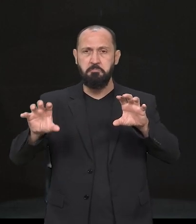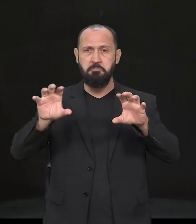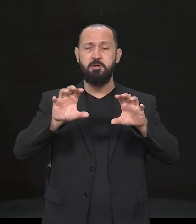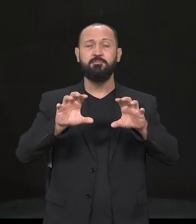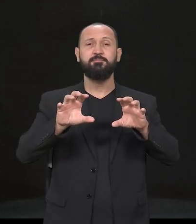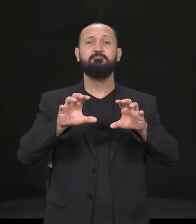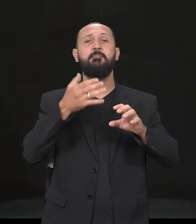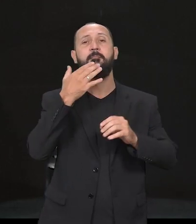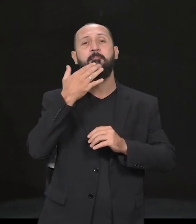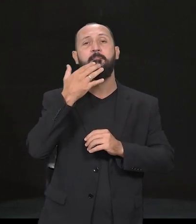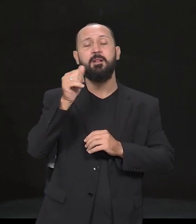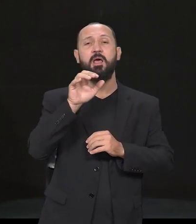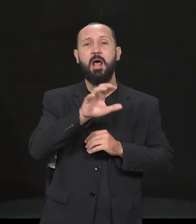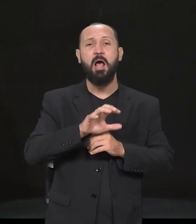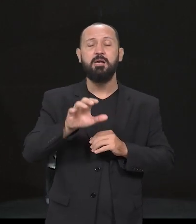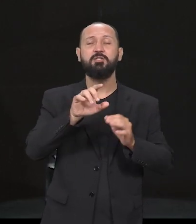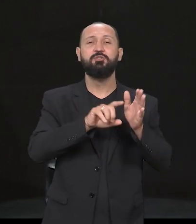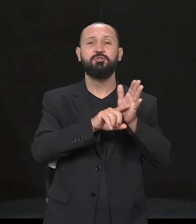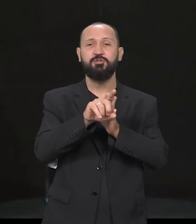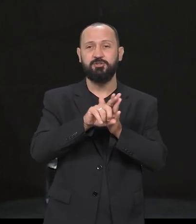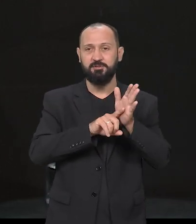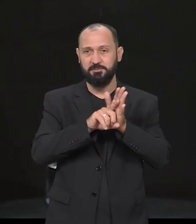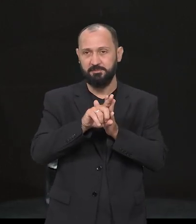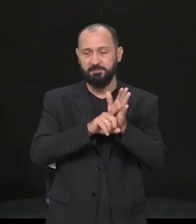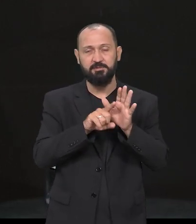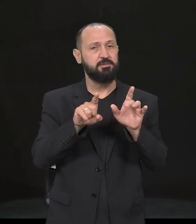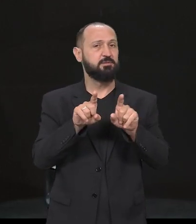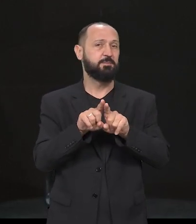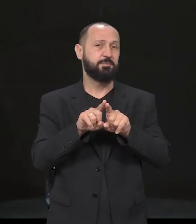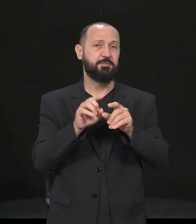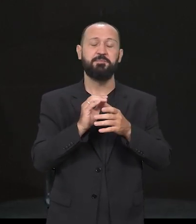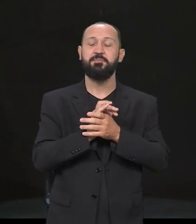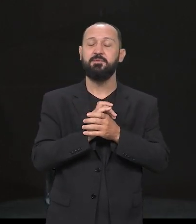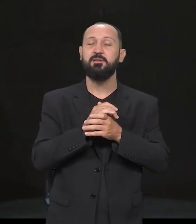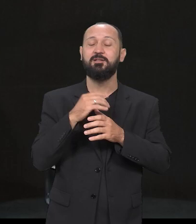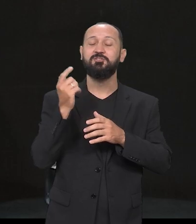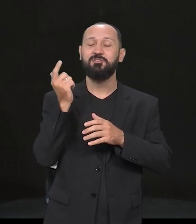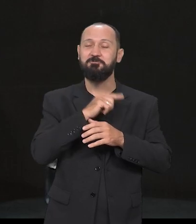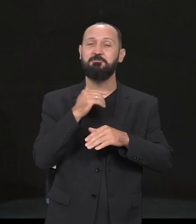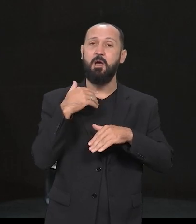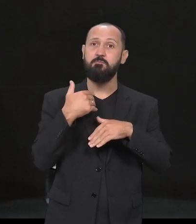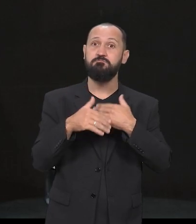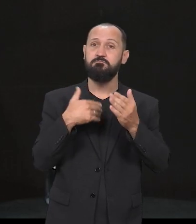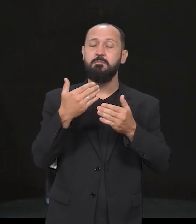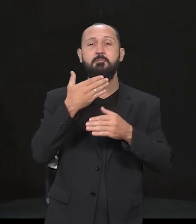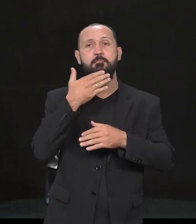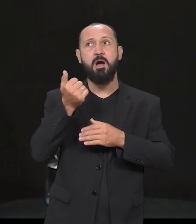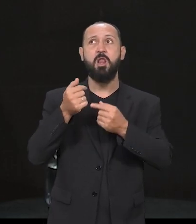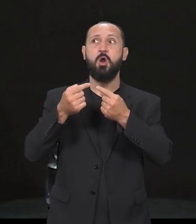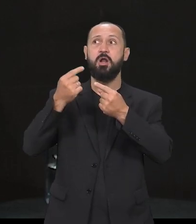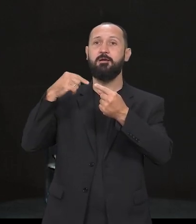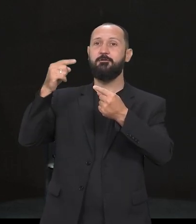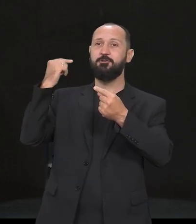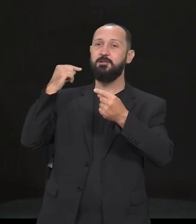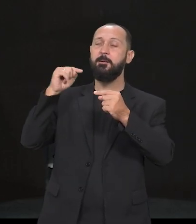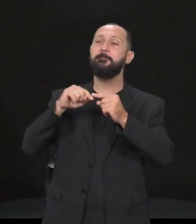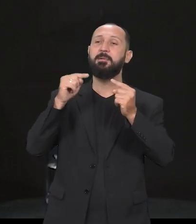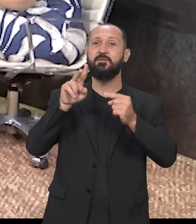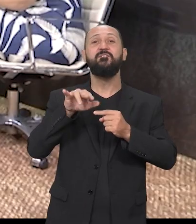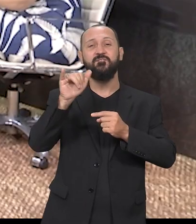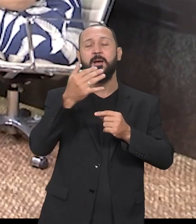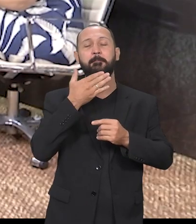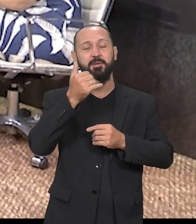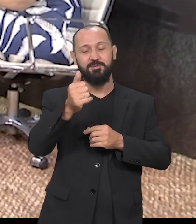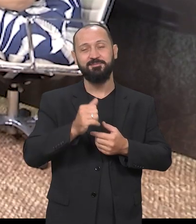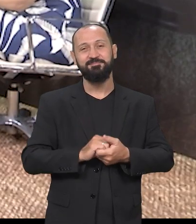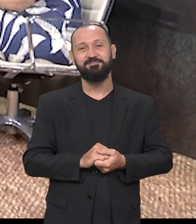poder melhorar a área de pesquisa deles também. Então a gente está crescendo. Está melhor que antes, mas vai